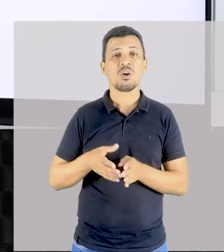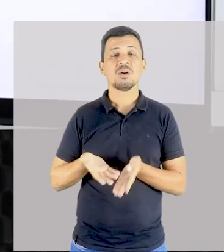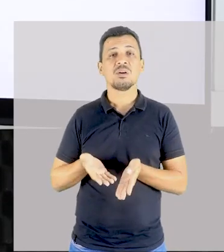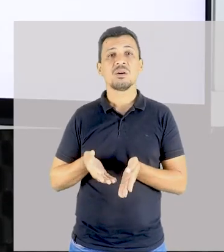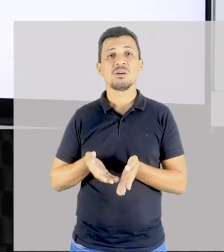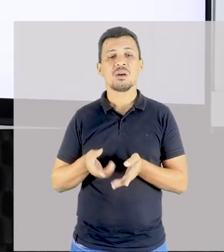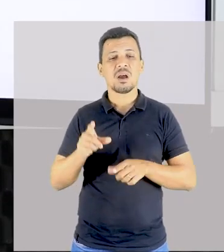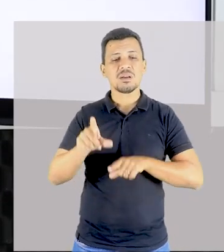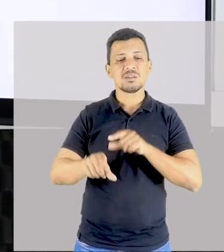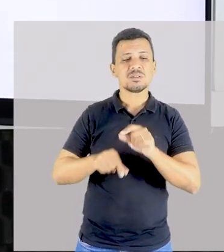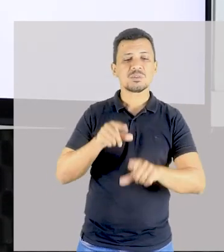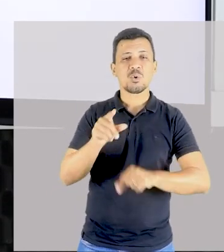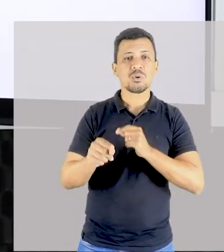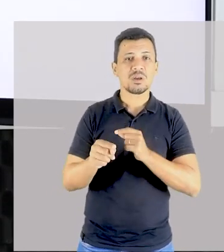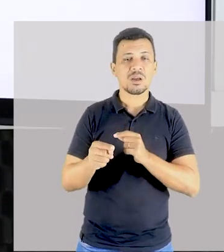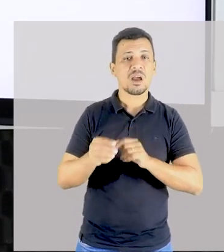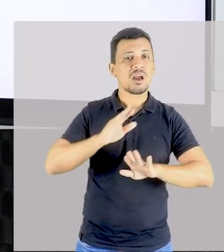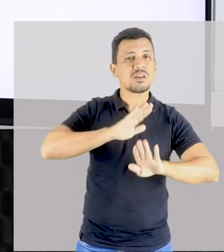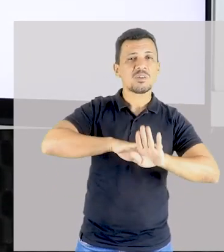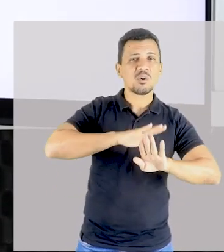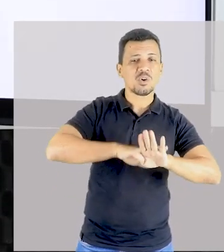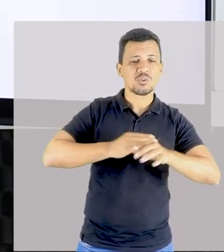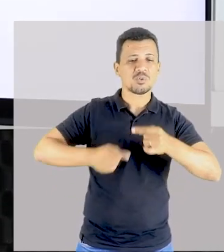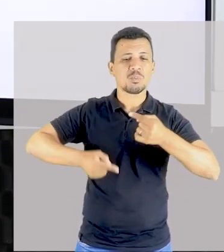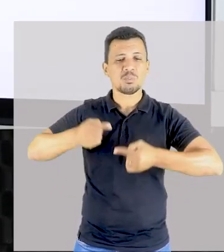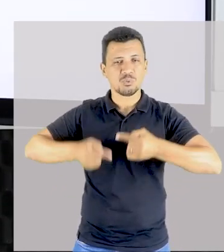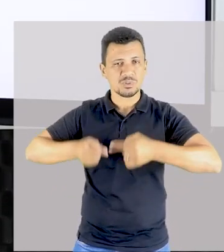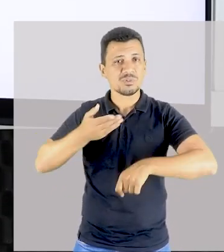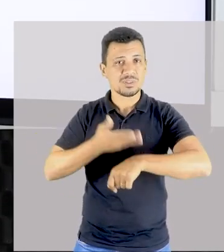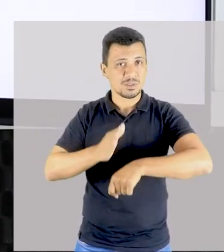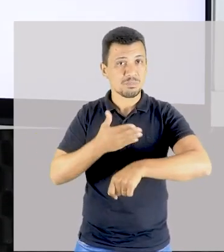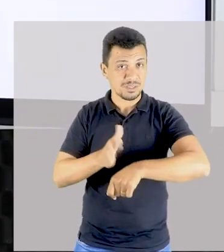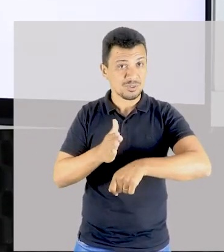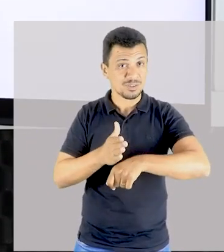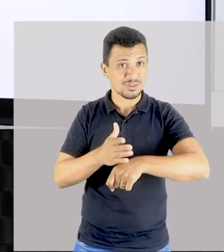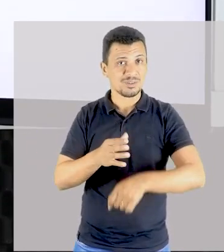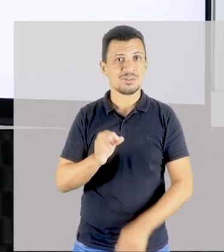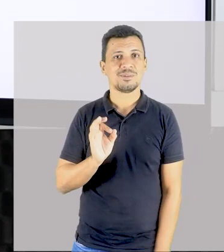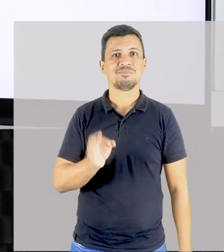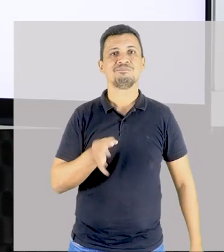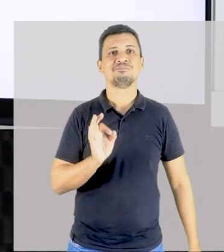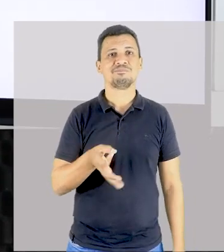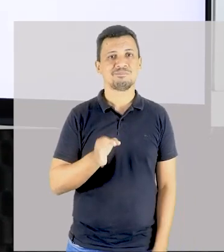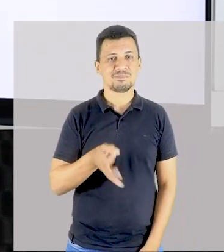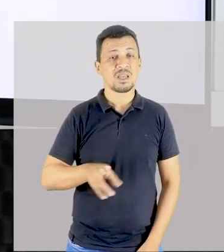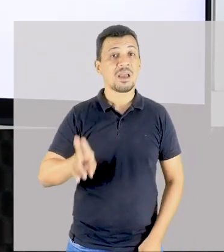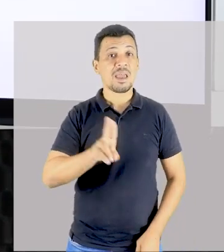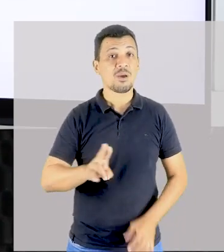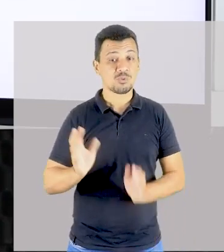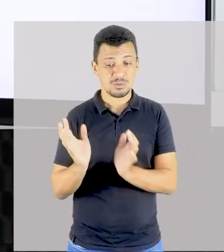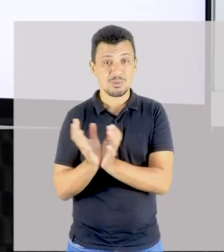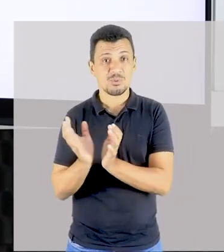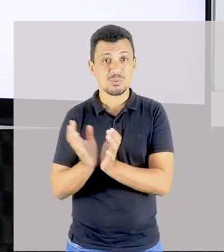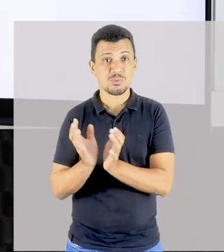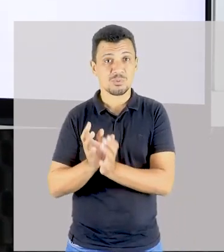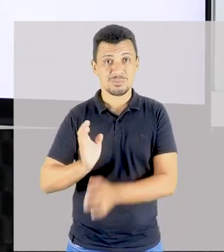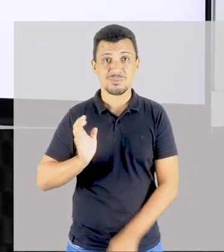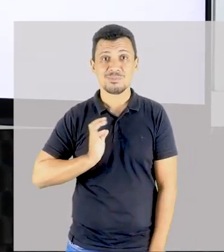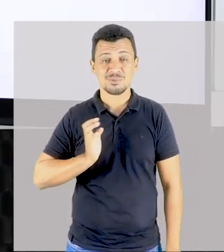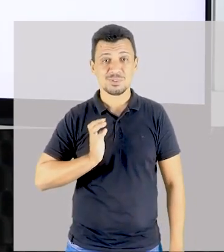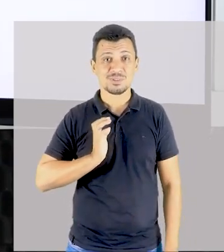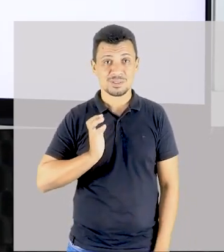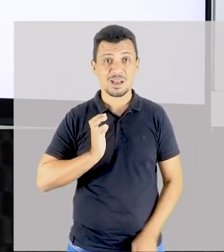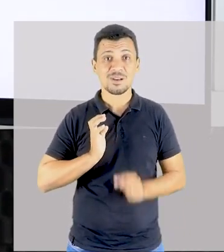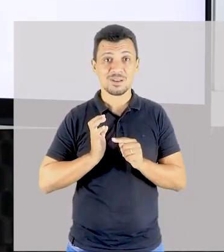uma orientação ideológico política dessa prática aí tá correto porque como é utilizada pela classe dominante como uma forma